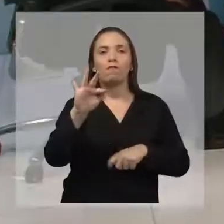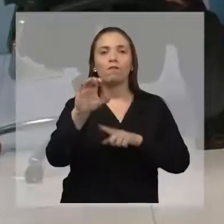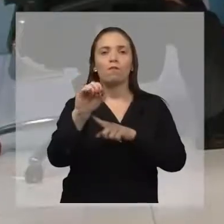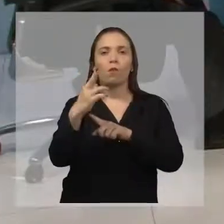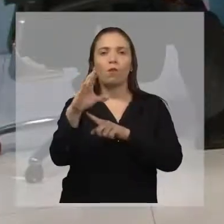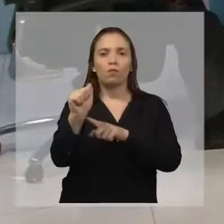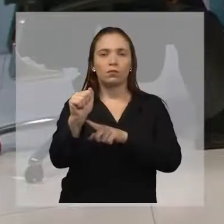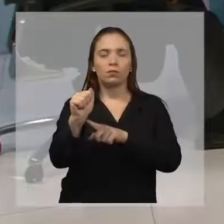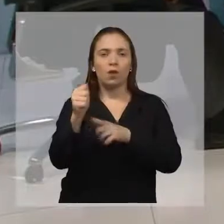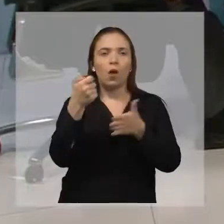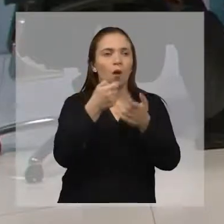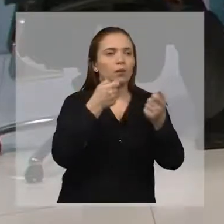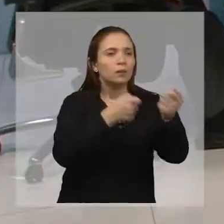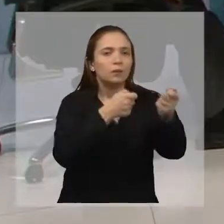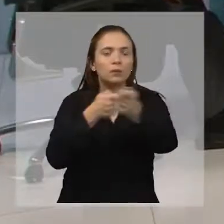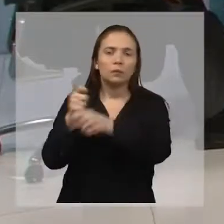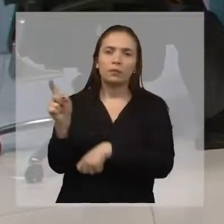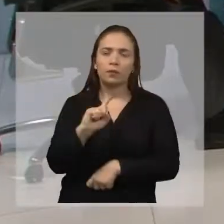episódios que